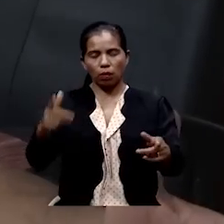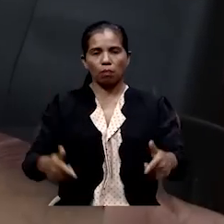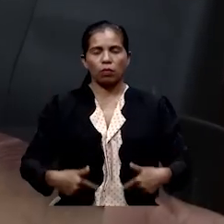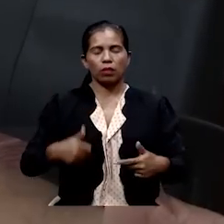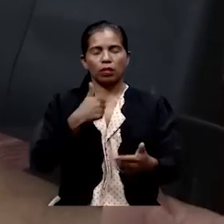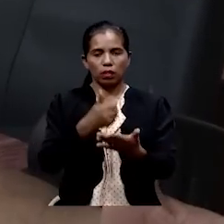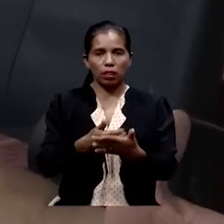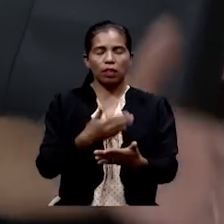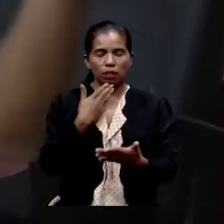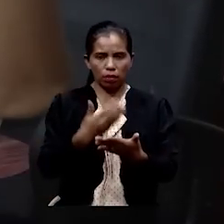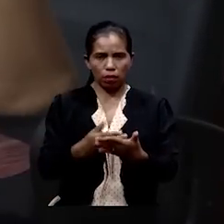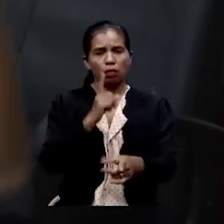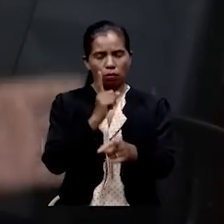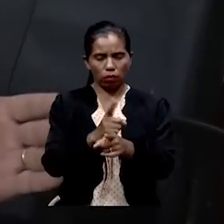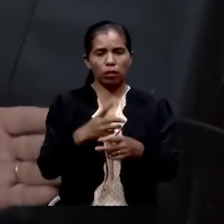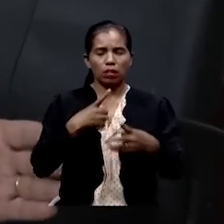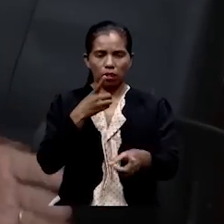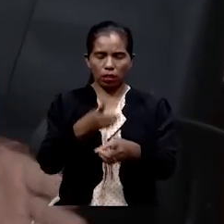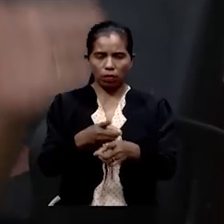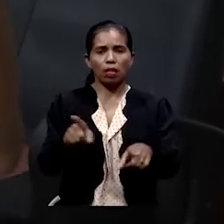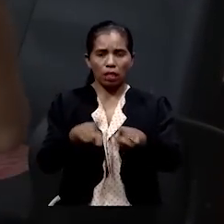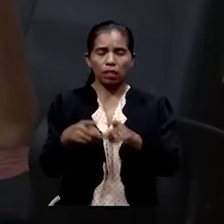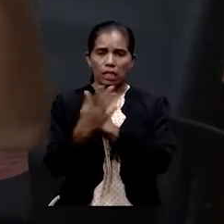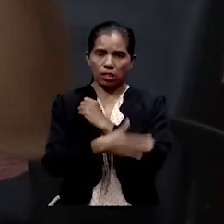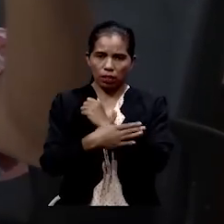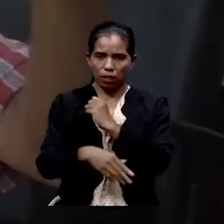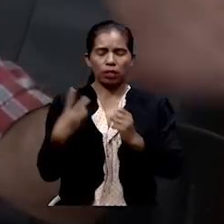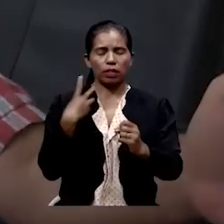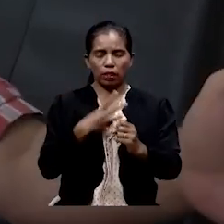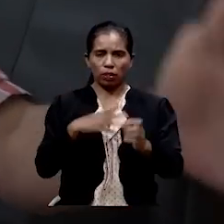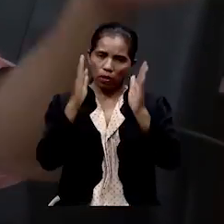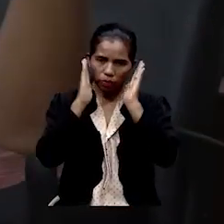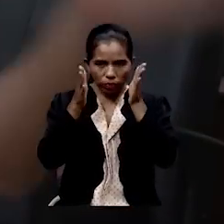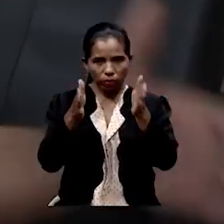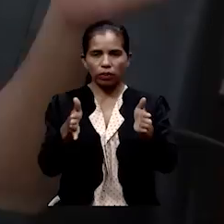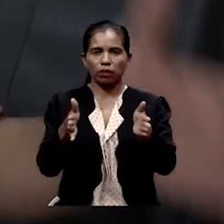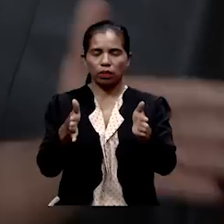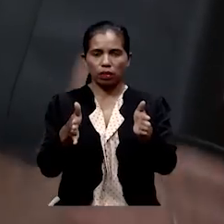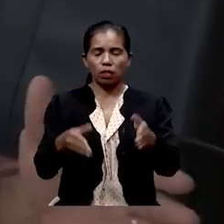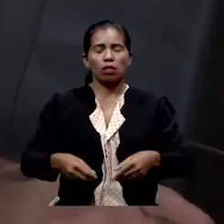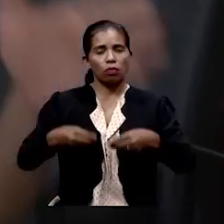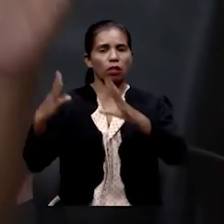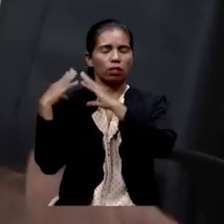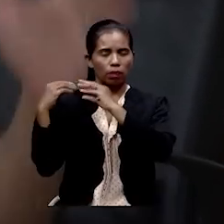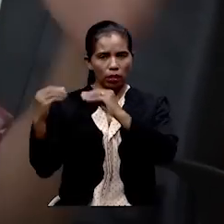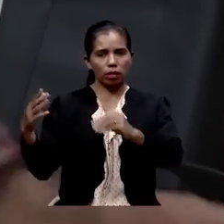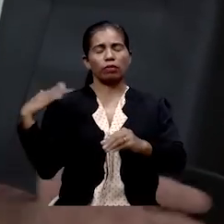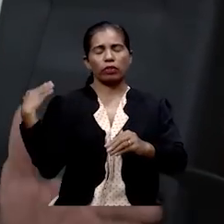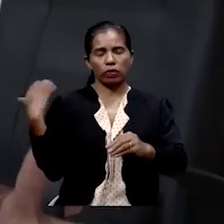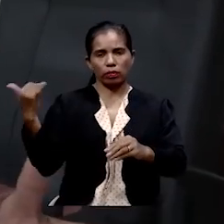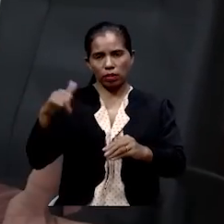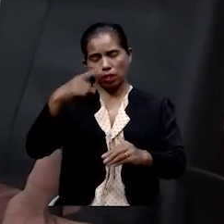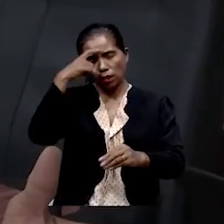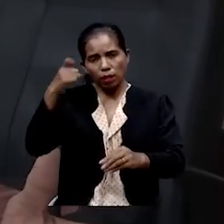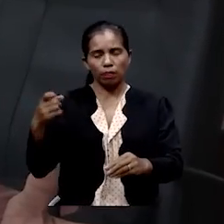né? Direito de morrer, né? Mas ele já nasceu na saúde, né? Nem tem que resolver, vou orientar a tu. Foi esperança para jovem. Então, para jovem, mas futuro na